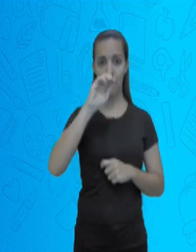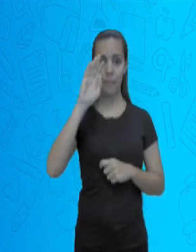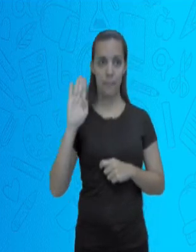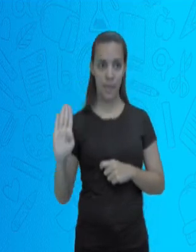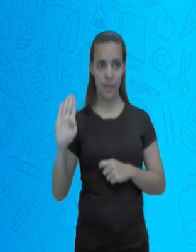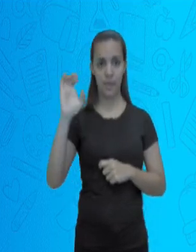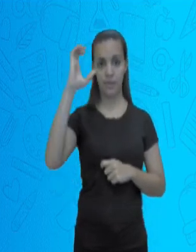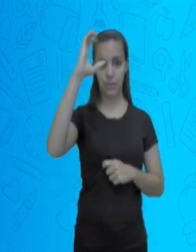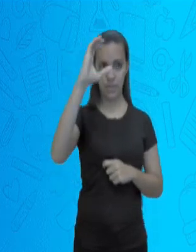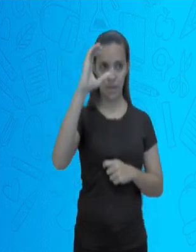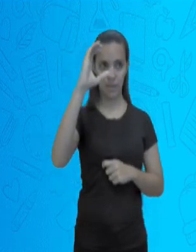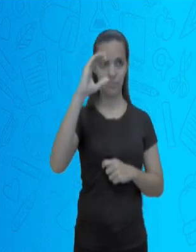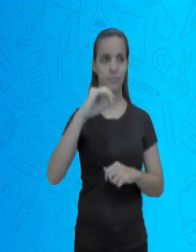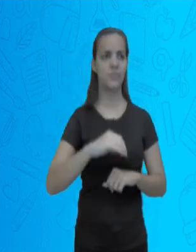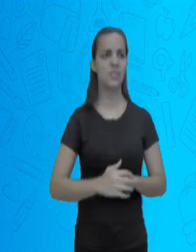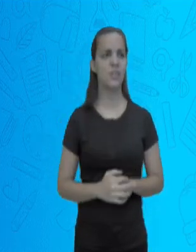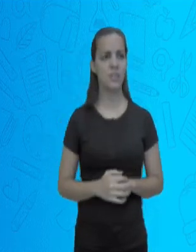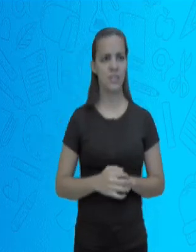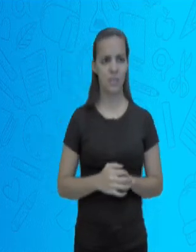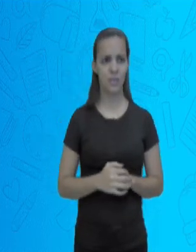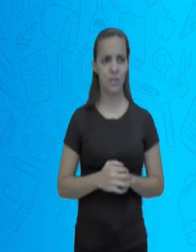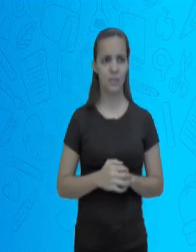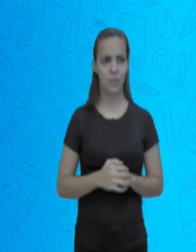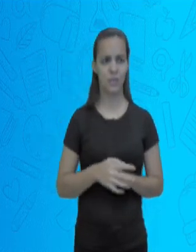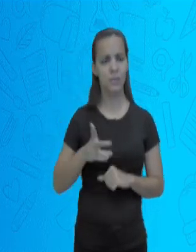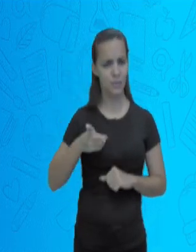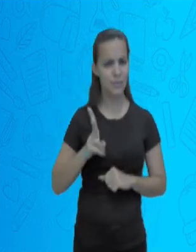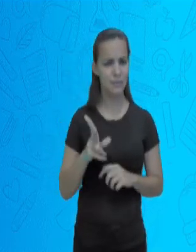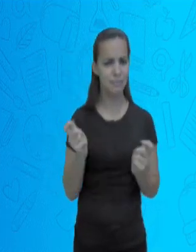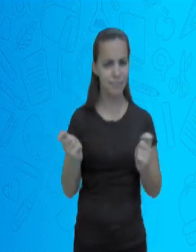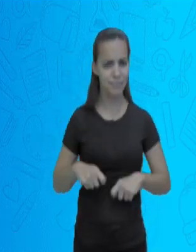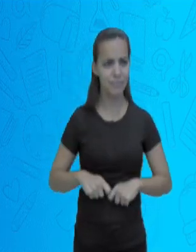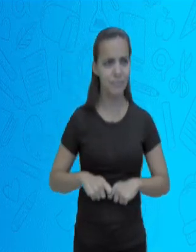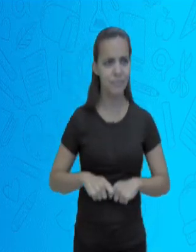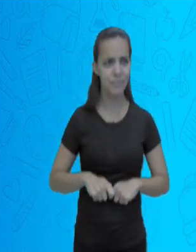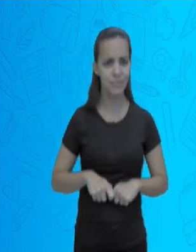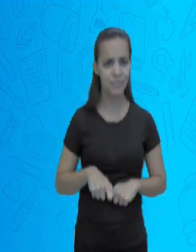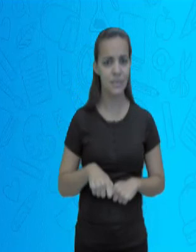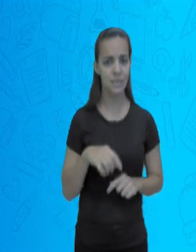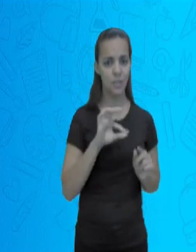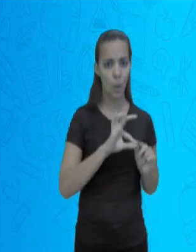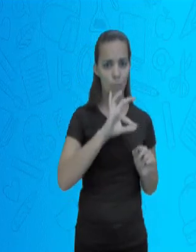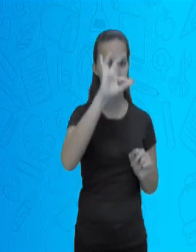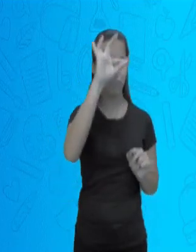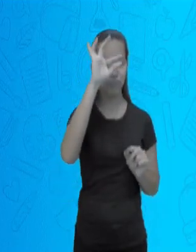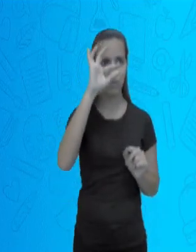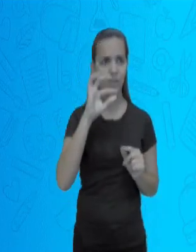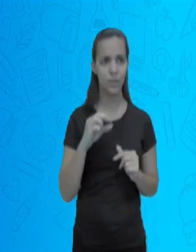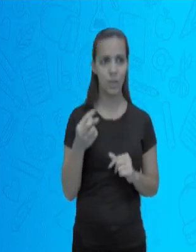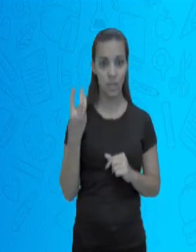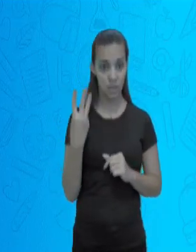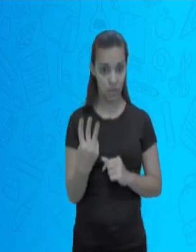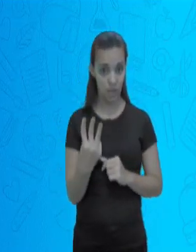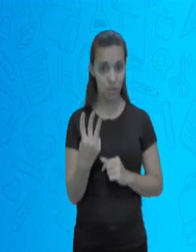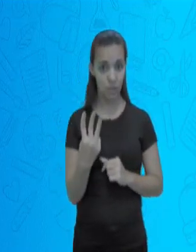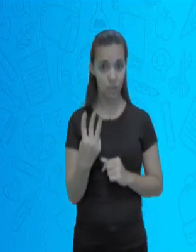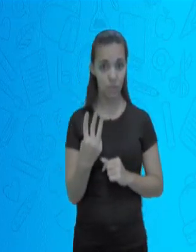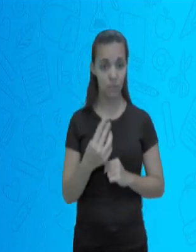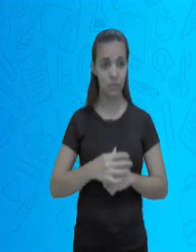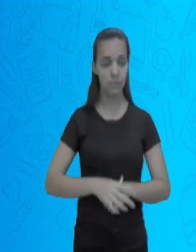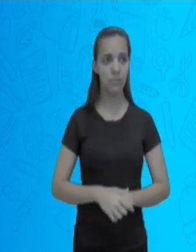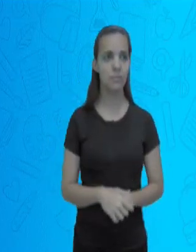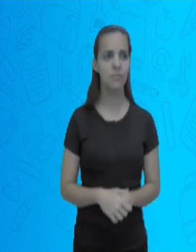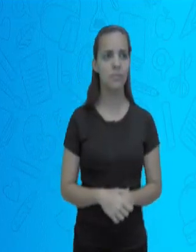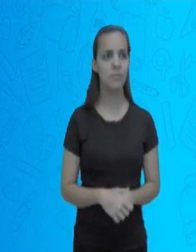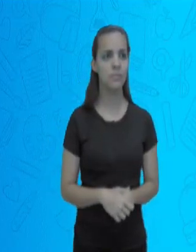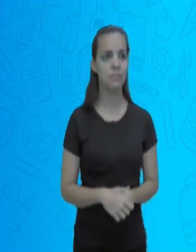A, B e C. É sempre possível traçar uma reta passando por esses três